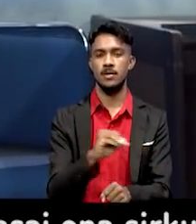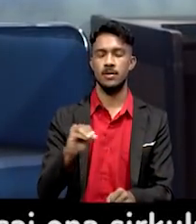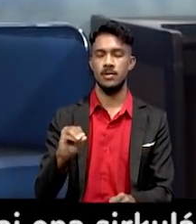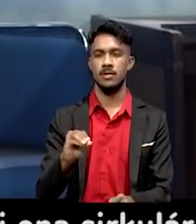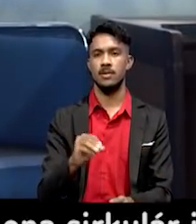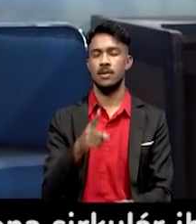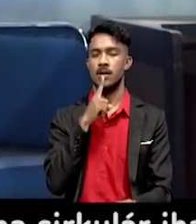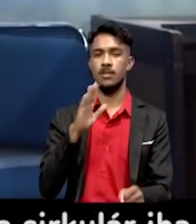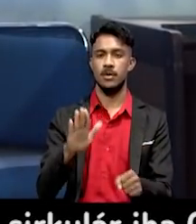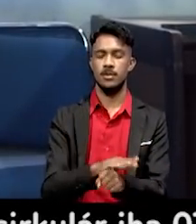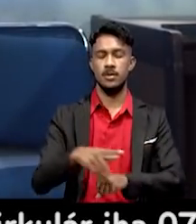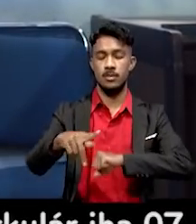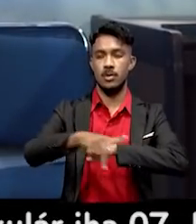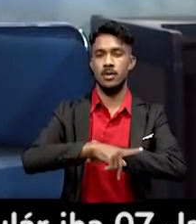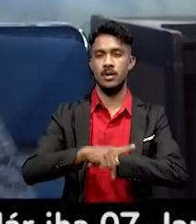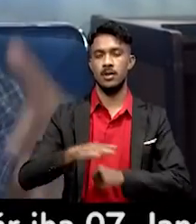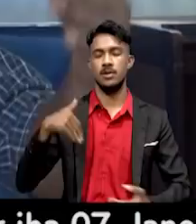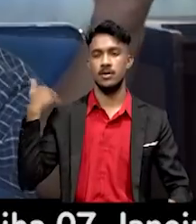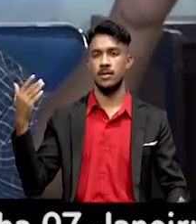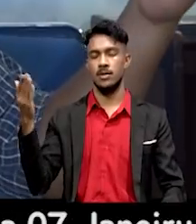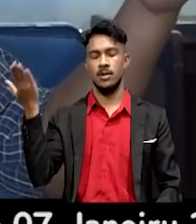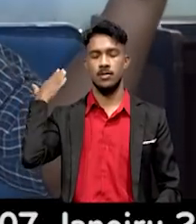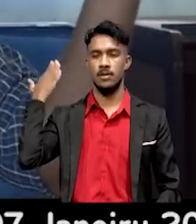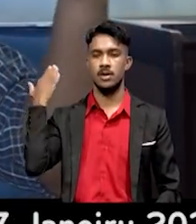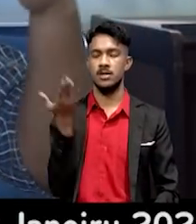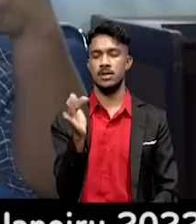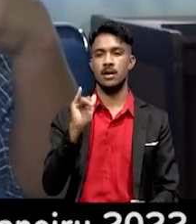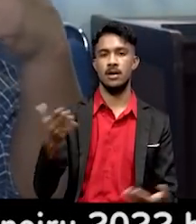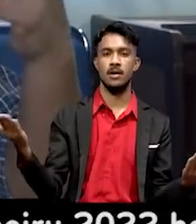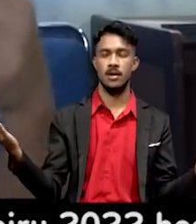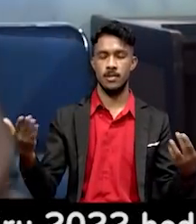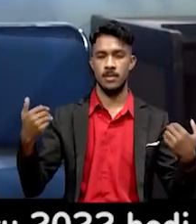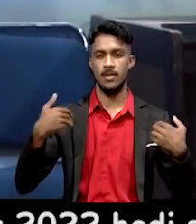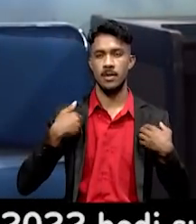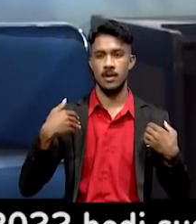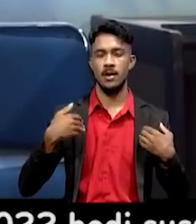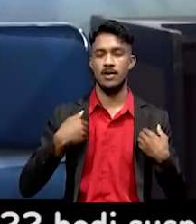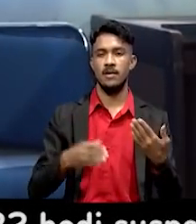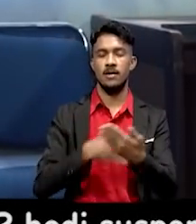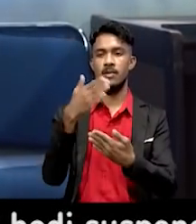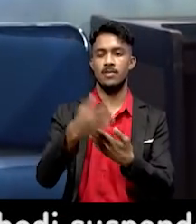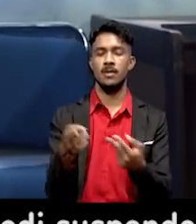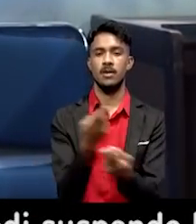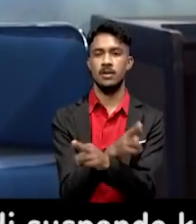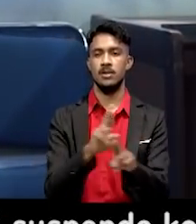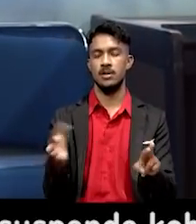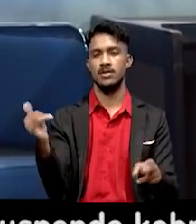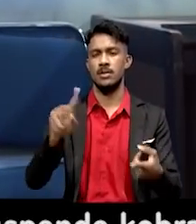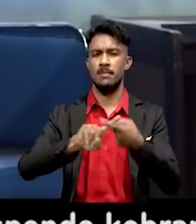compromisso política geração tuansira na bema que ia fazer resistência né que se sira metem